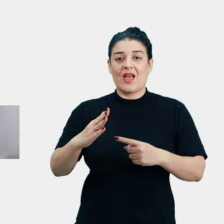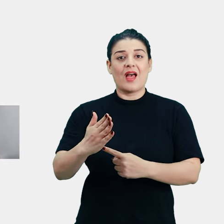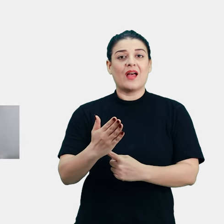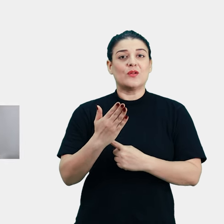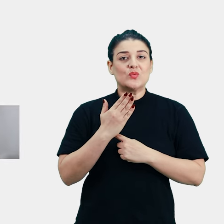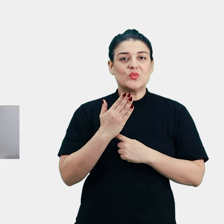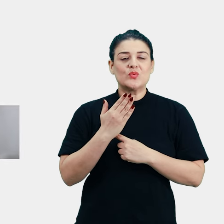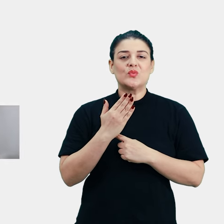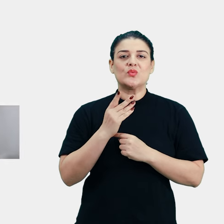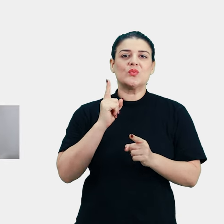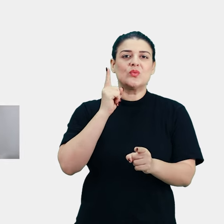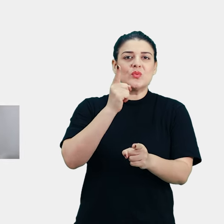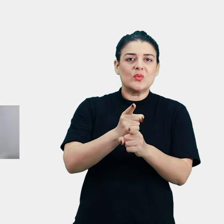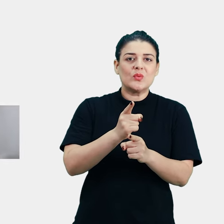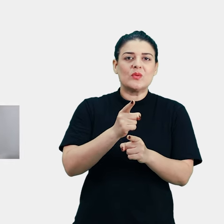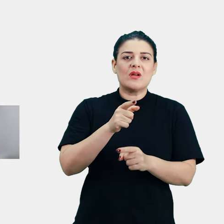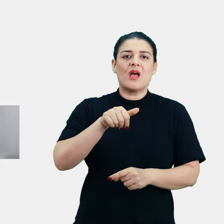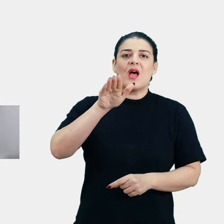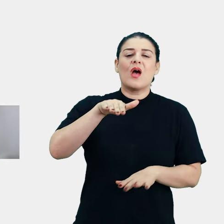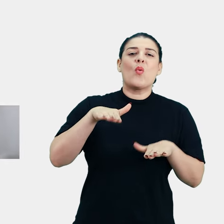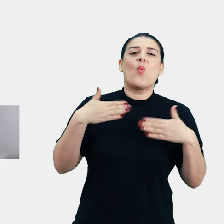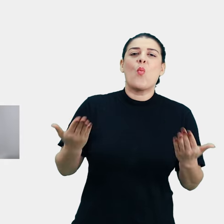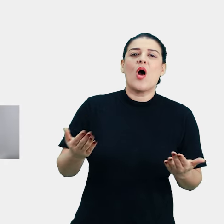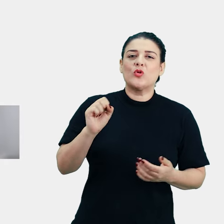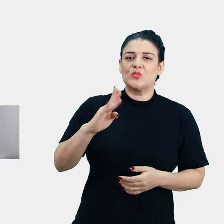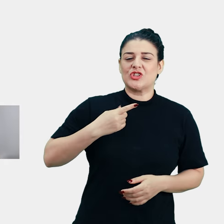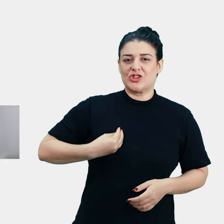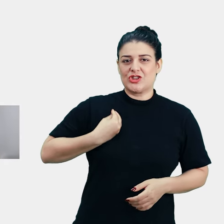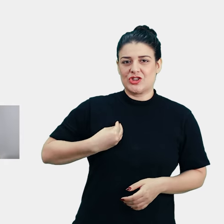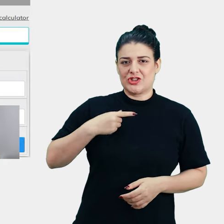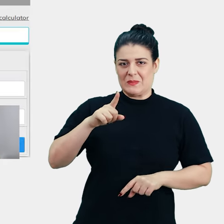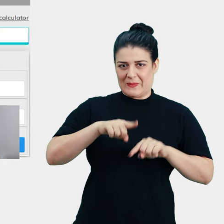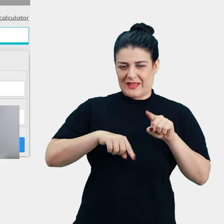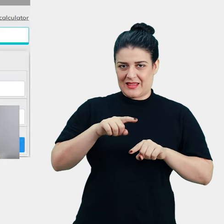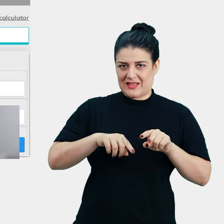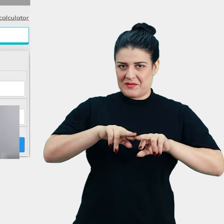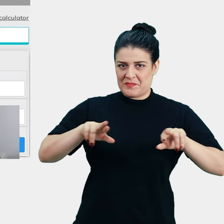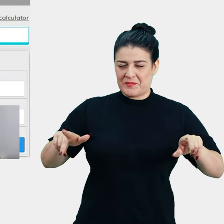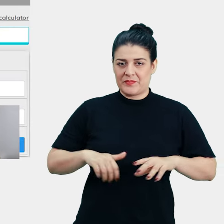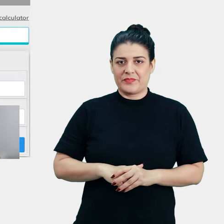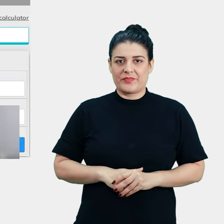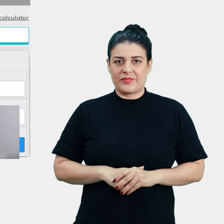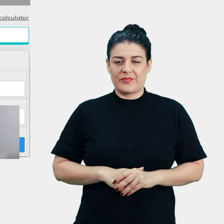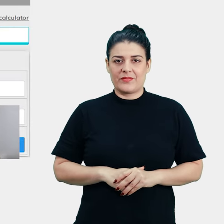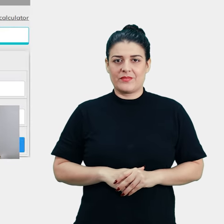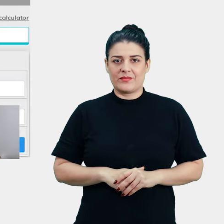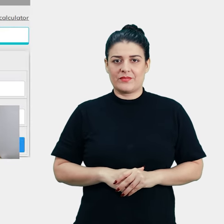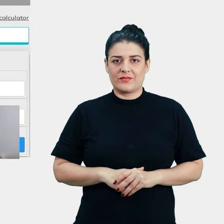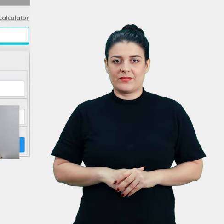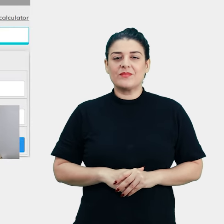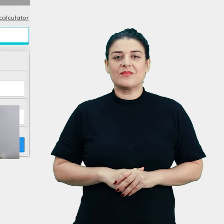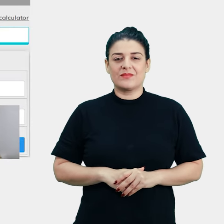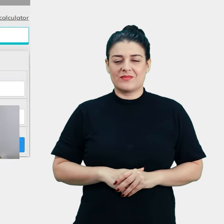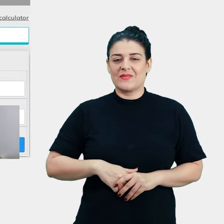auxiliar a encontrar, né, quais são essas substâncias presentes no seu material. Então, aqui, um dos